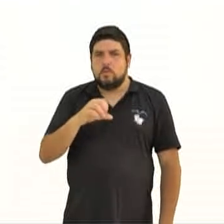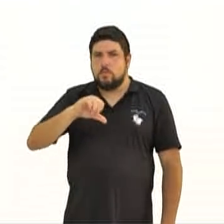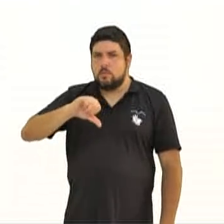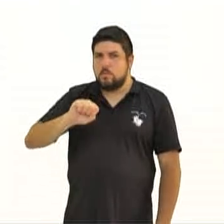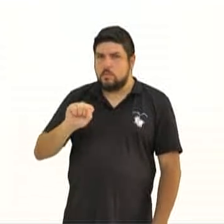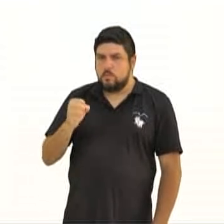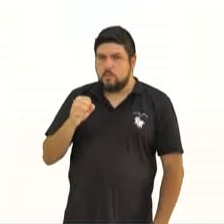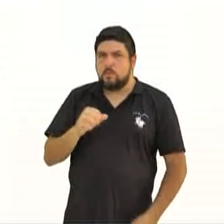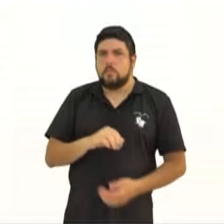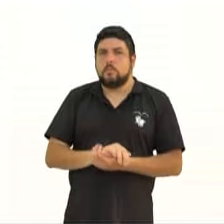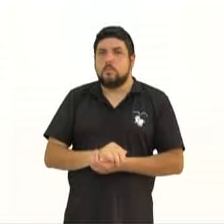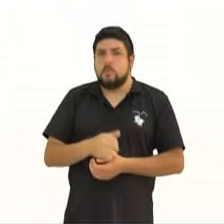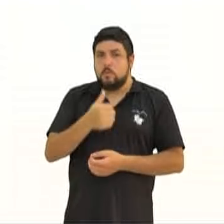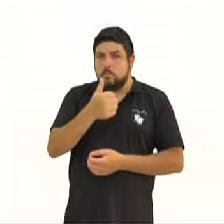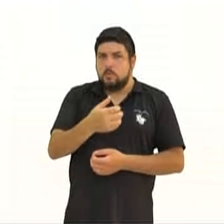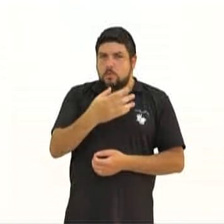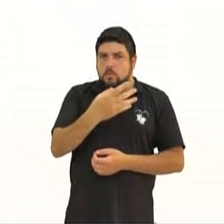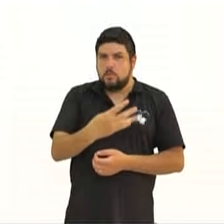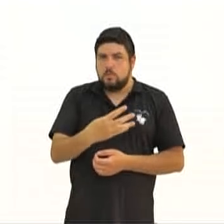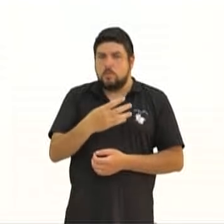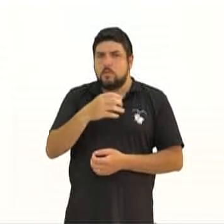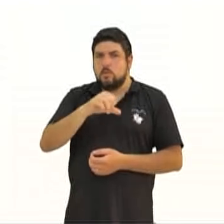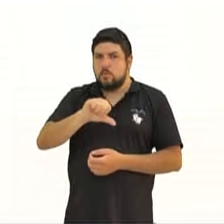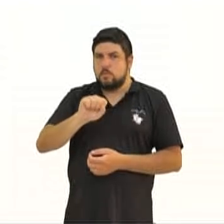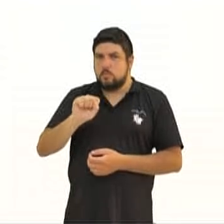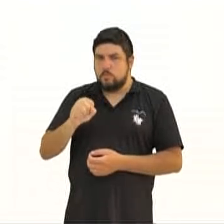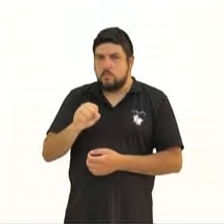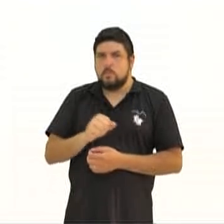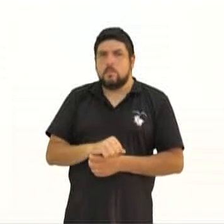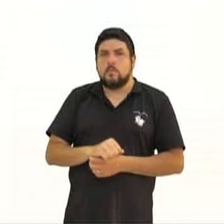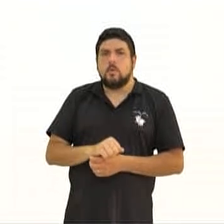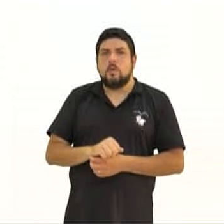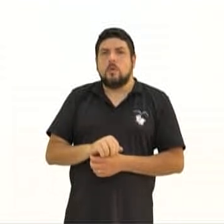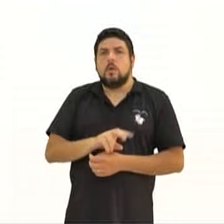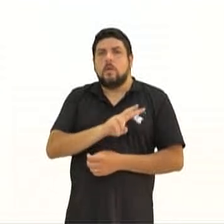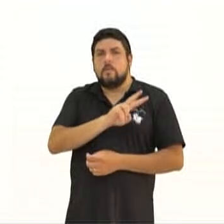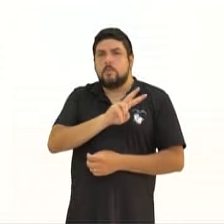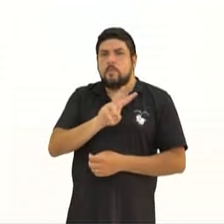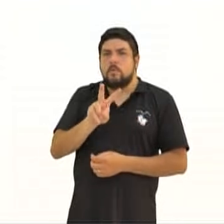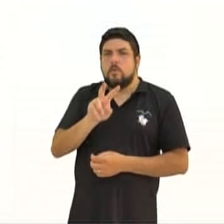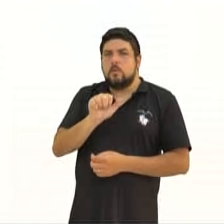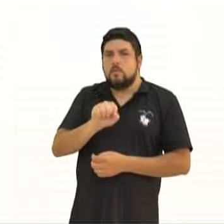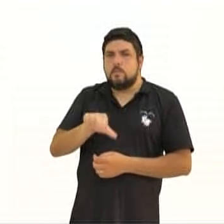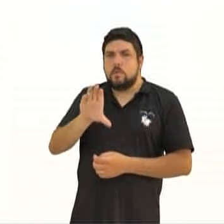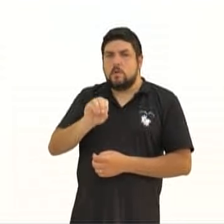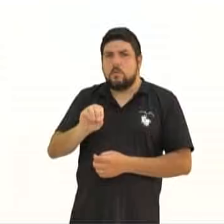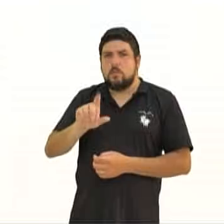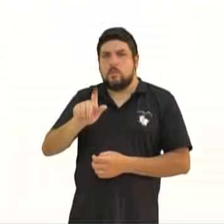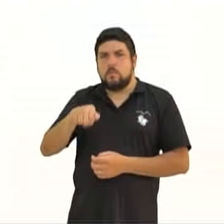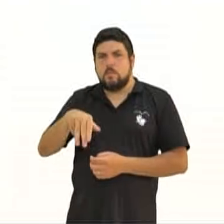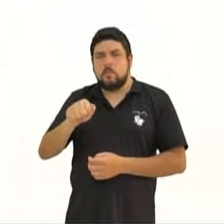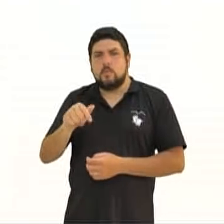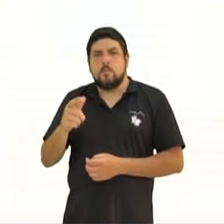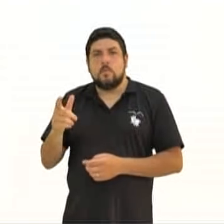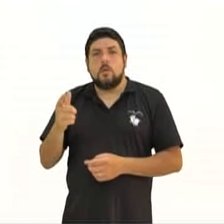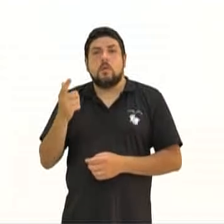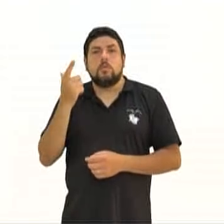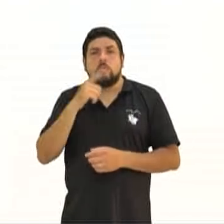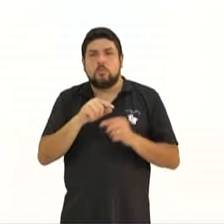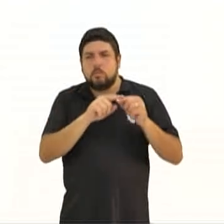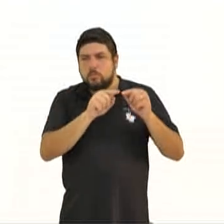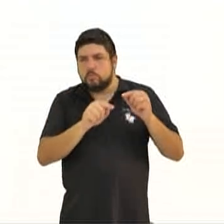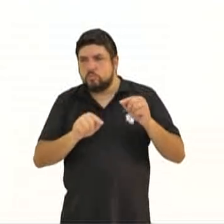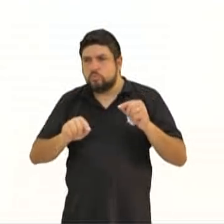olha só, em 1498, Vasco da Gama chega à Índia, onde lá ele pode adquirir uma grande